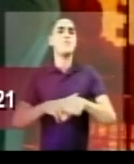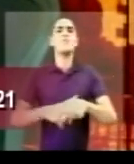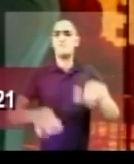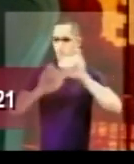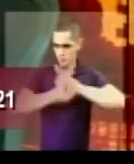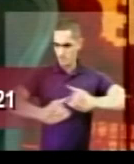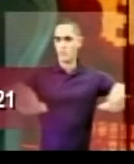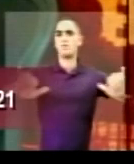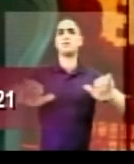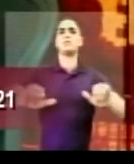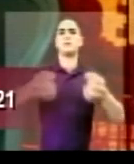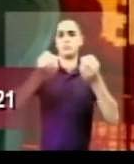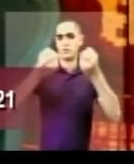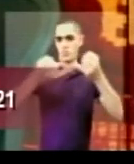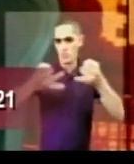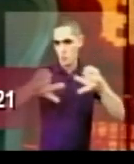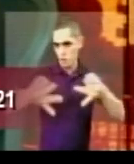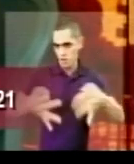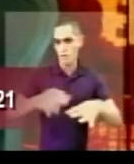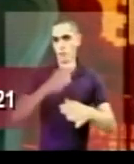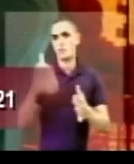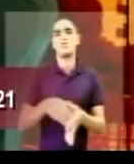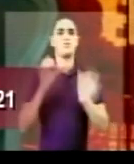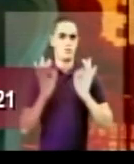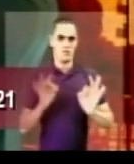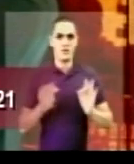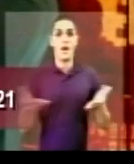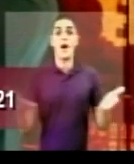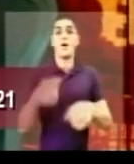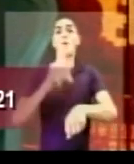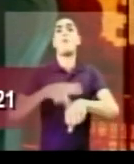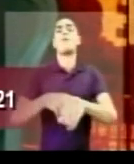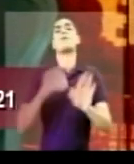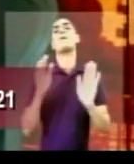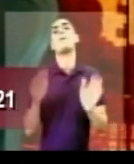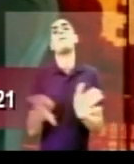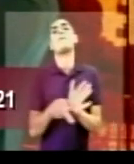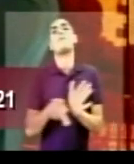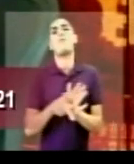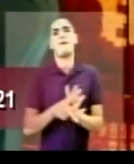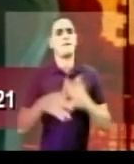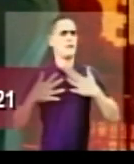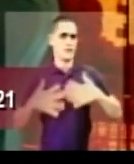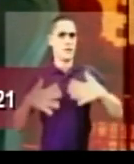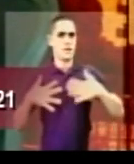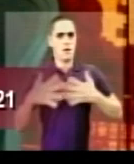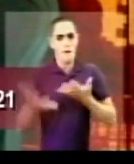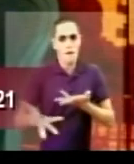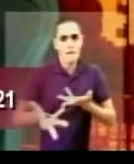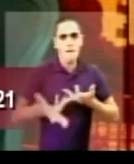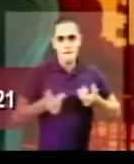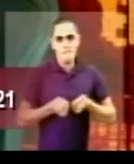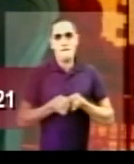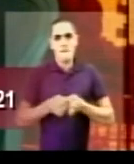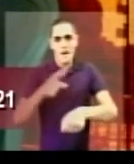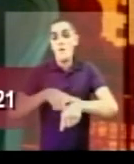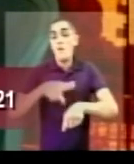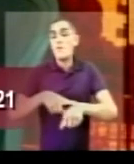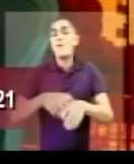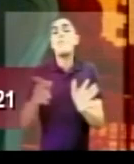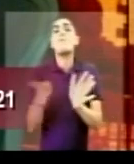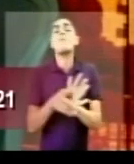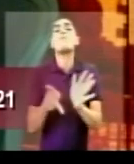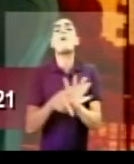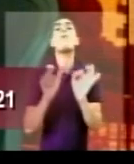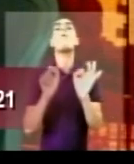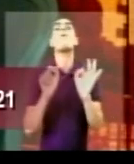as instruções. É um momento de acolhimento, é um momento de orientação, é um momento de